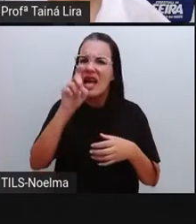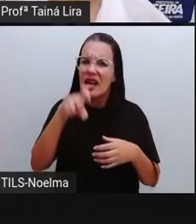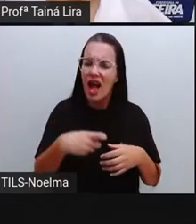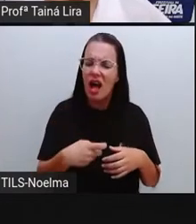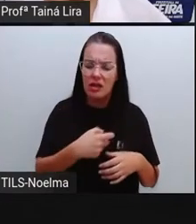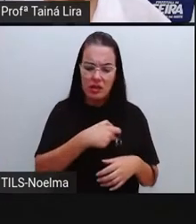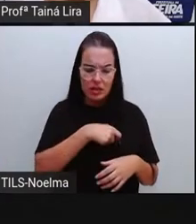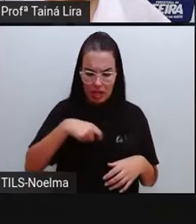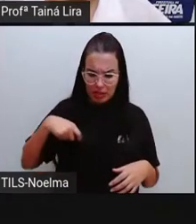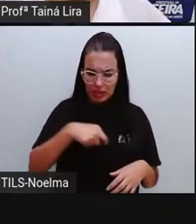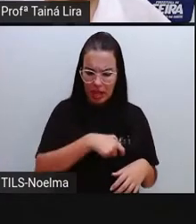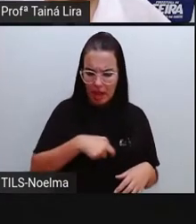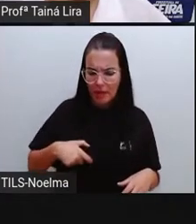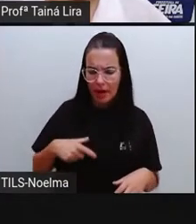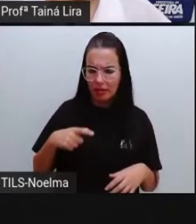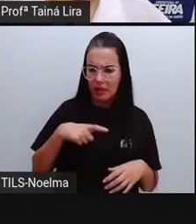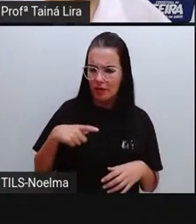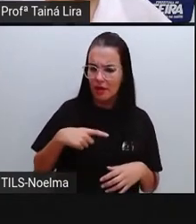porque ela era diferente?